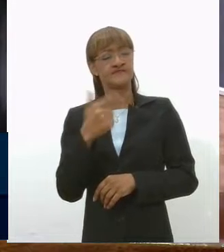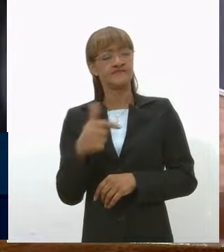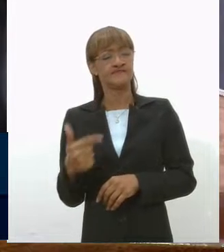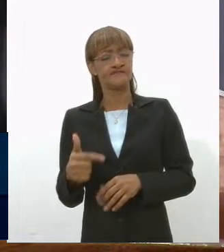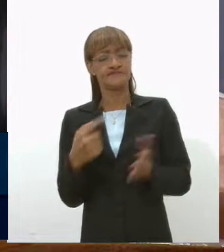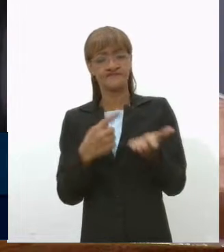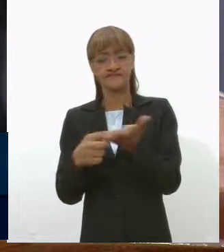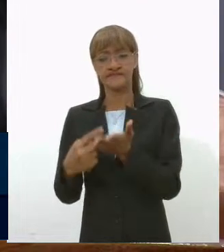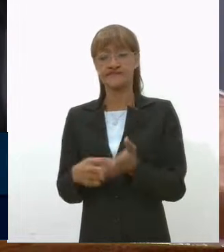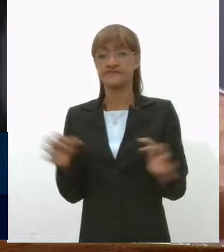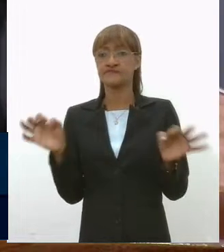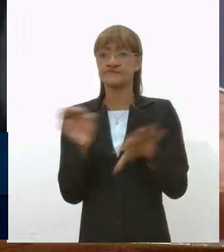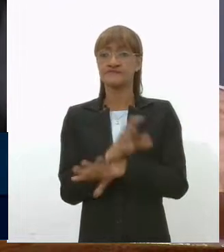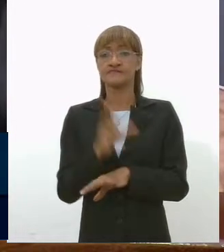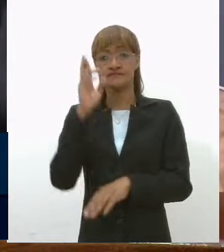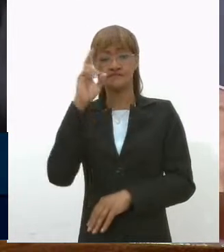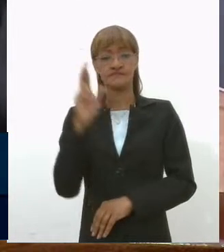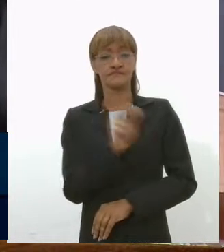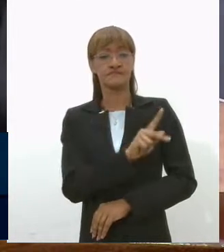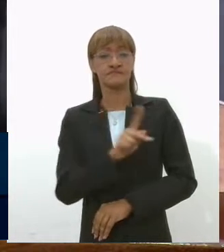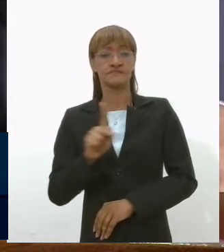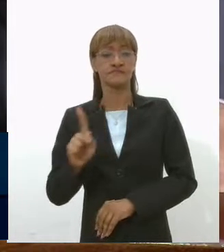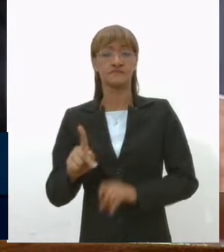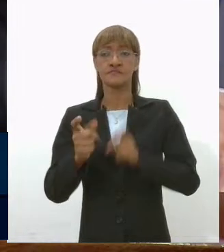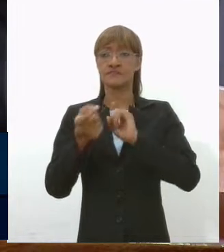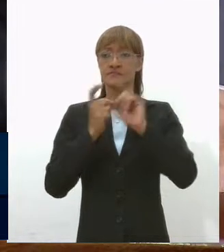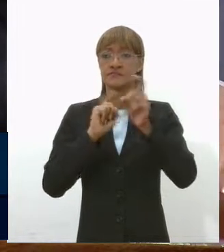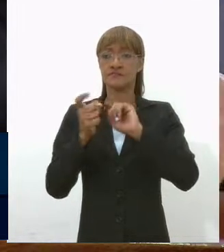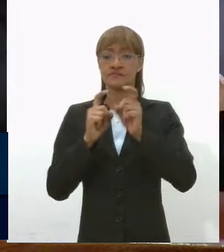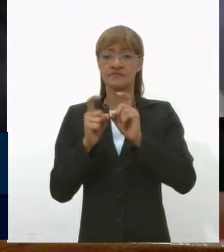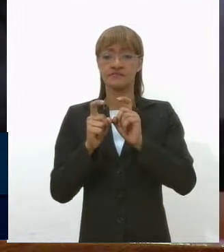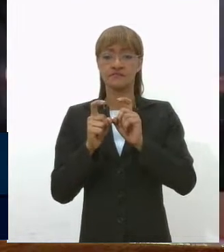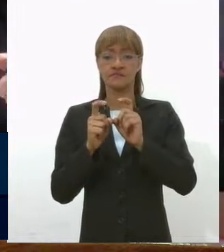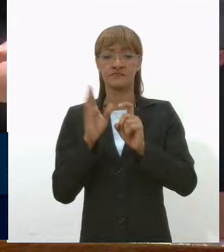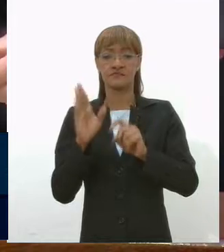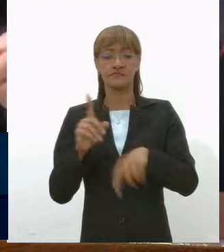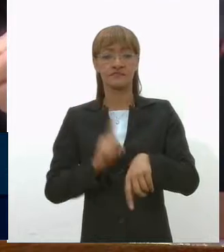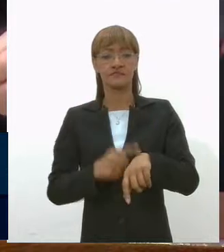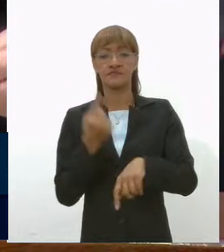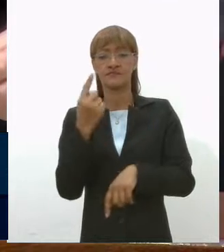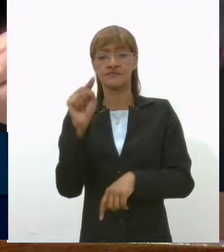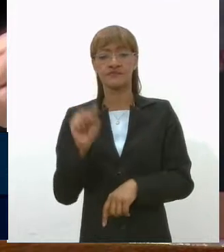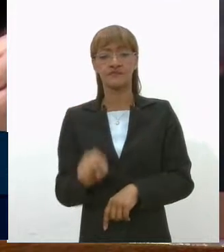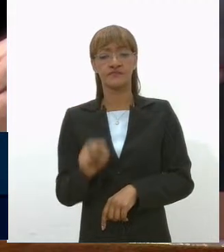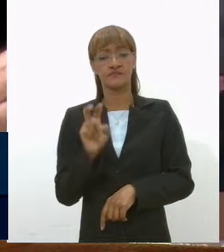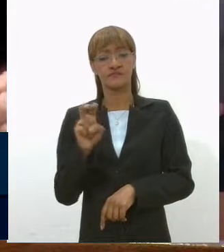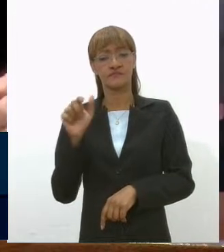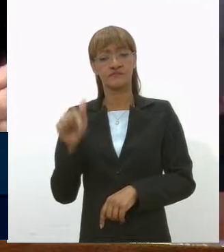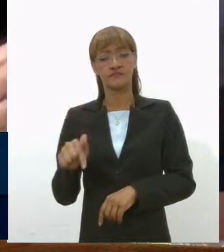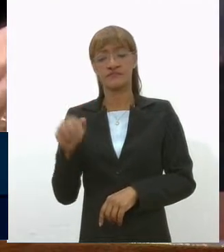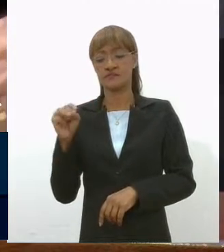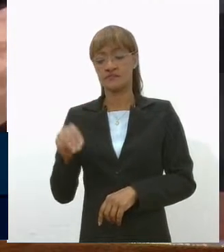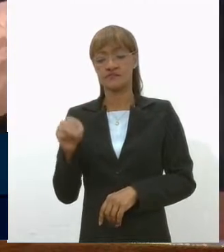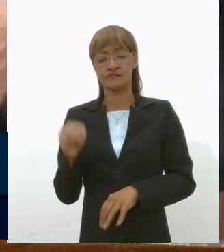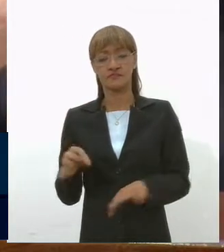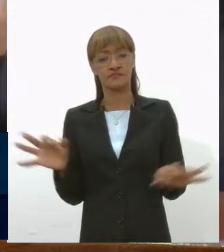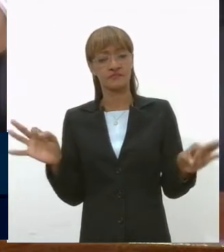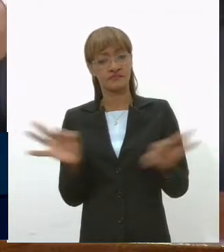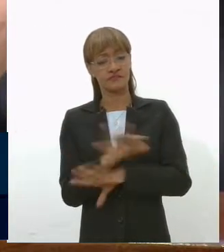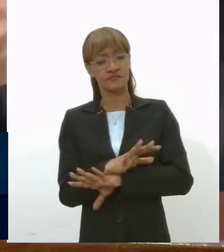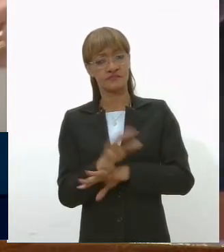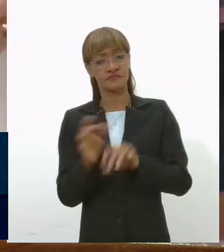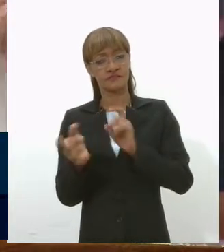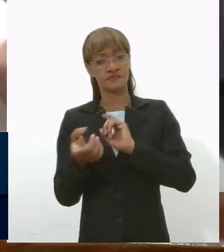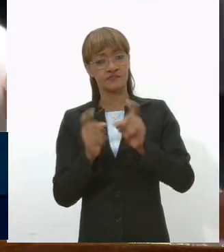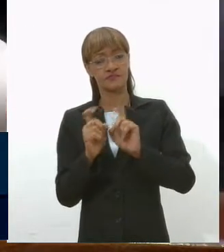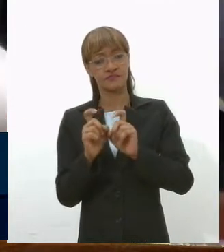senhor presidente convocou a sessão extraordinária para as 13 horas e 57 minutos e em seguida encerrou a sessão.